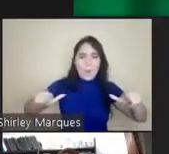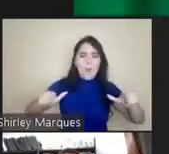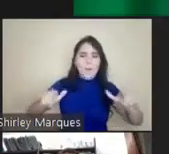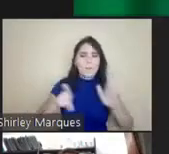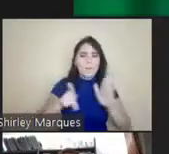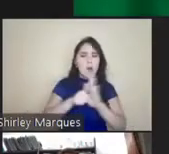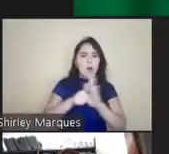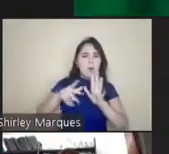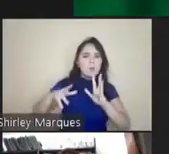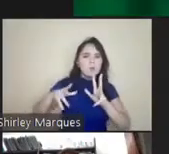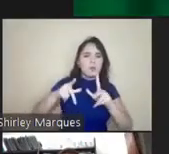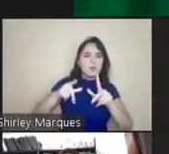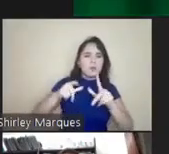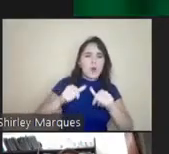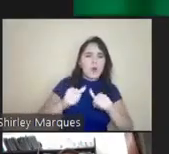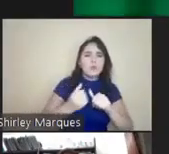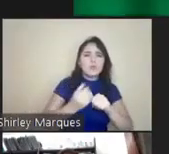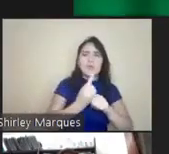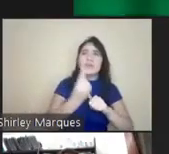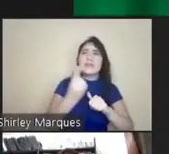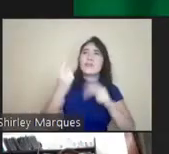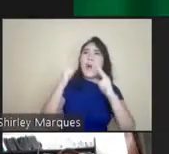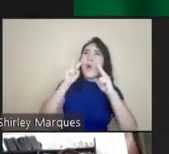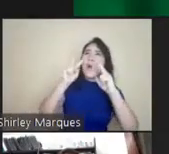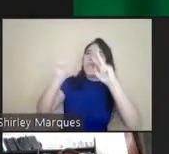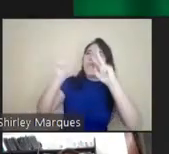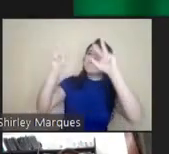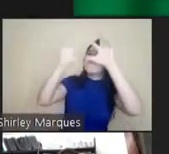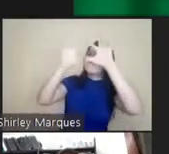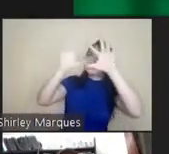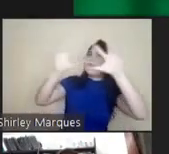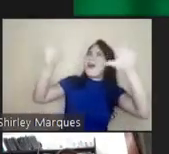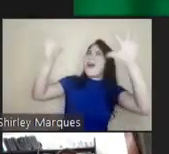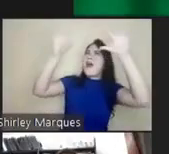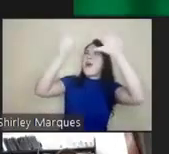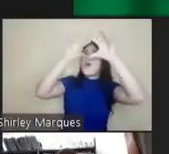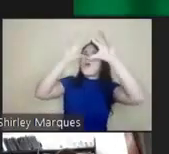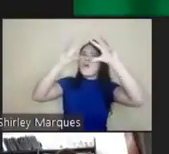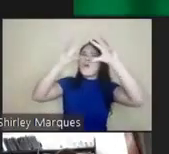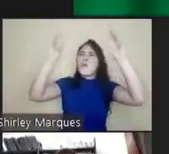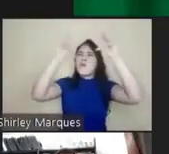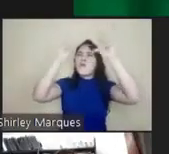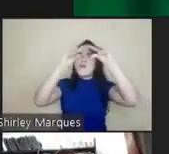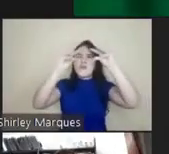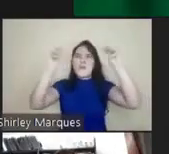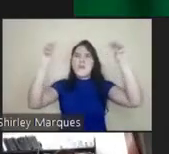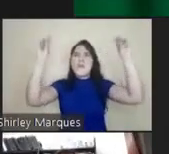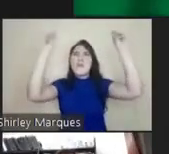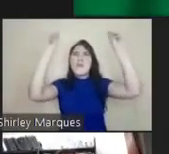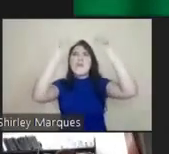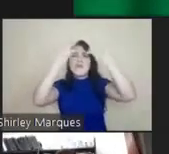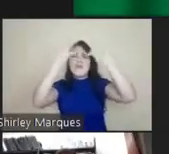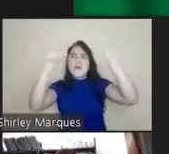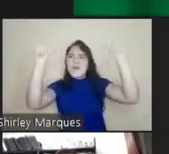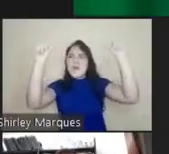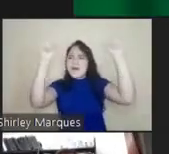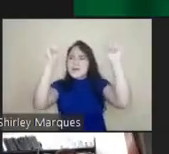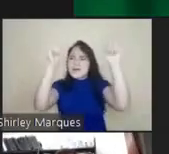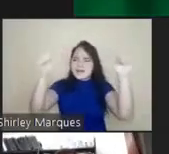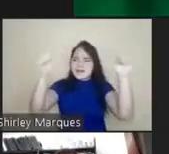olharam para um céu tão azul, tão anil, que sumiu, que ficou tão escuro e vazio. Chegou a